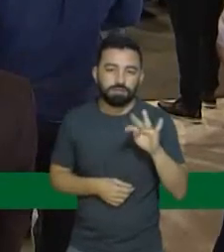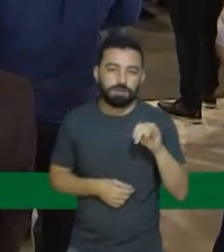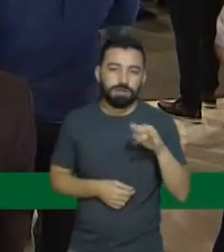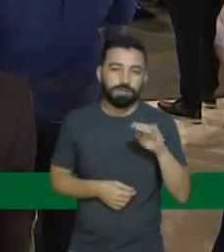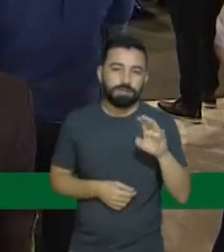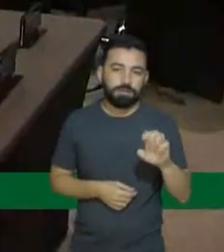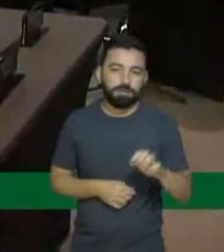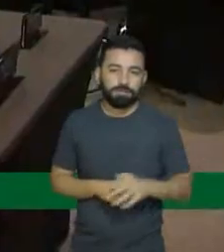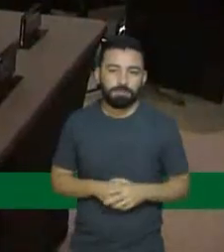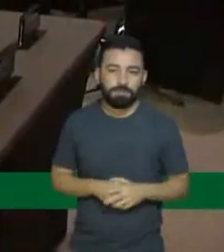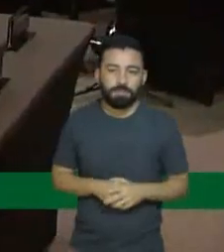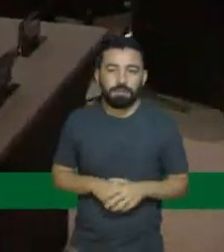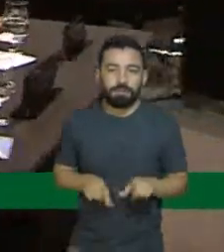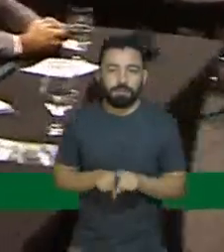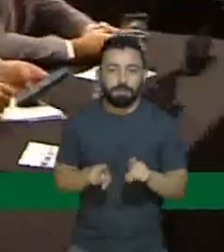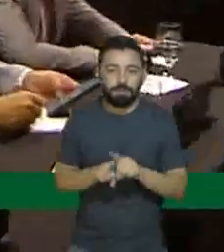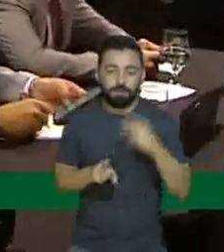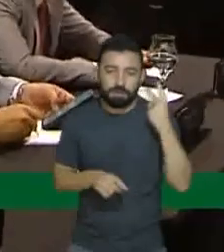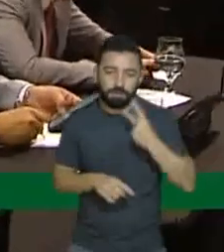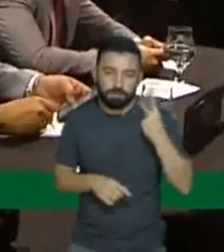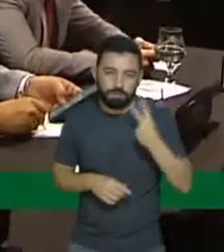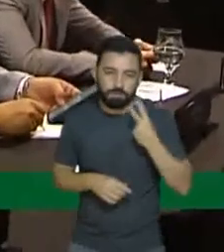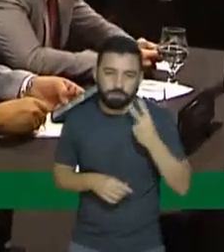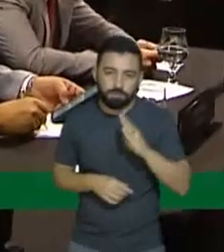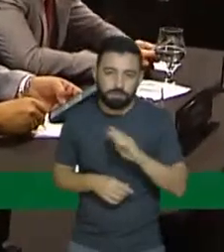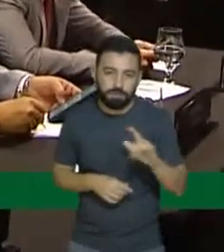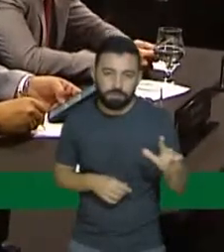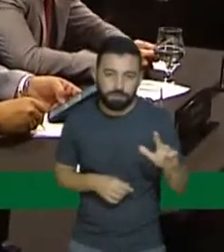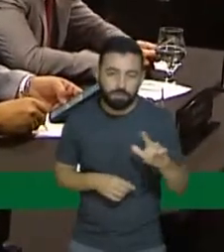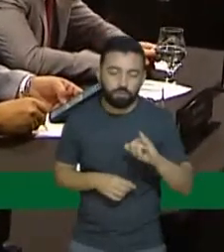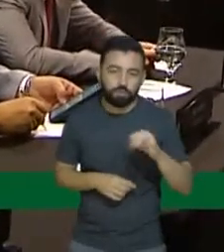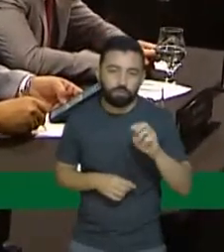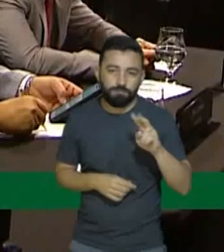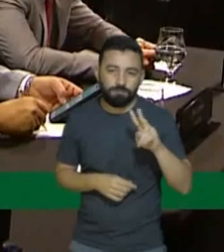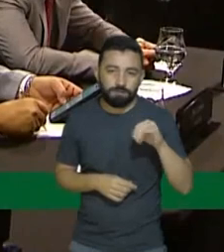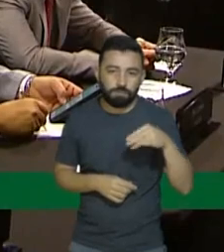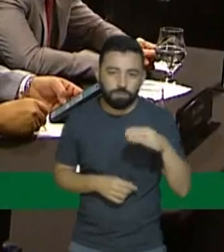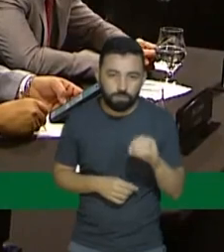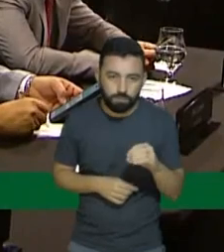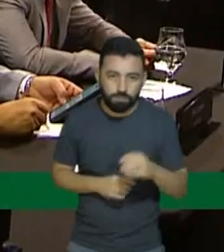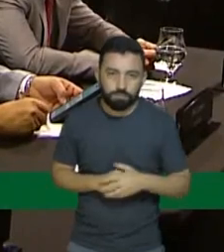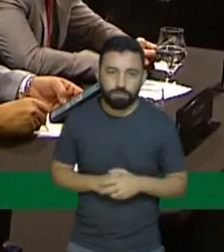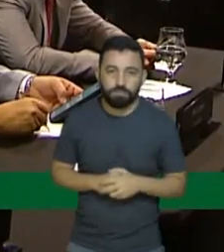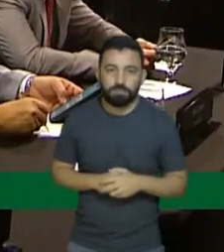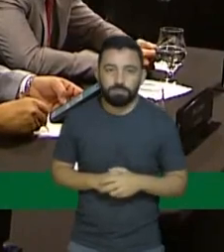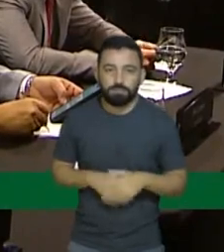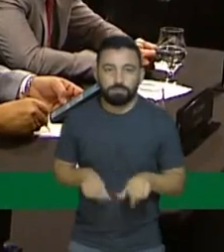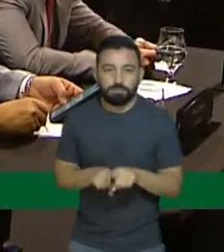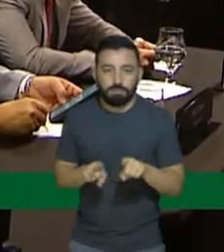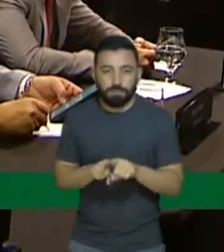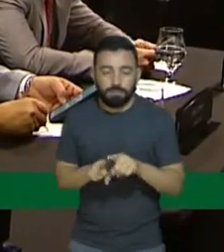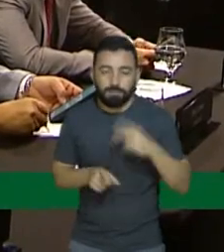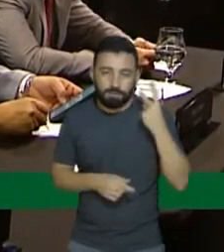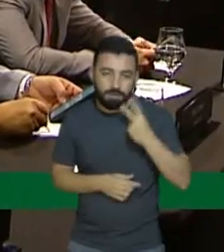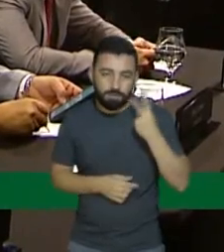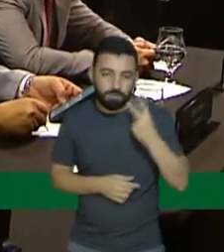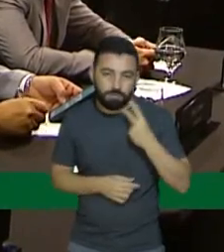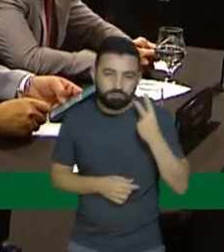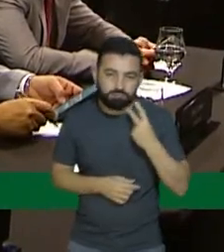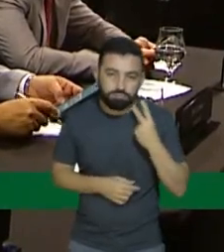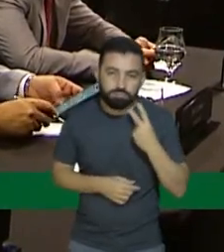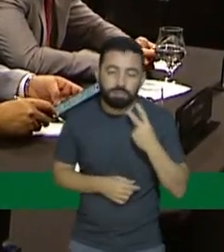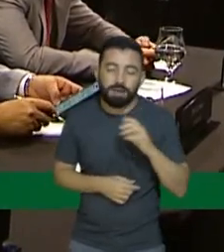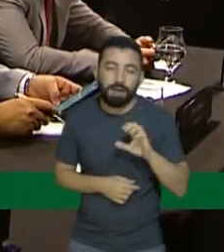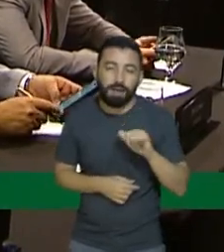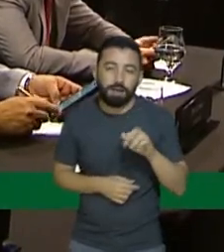Loureiro vereador do município de Blumenau Jovino Cardoso Neto vereador do município de Blumenau Carlos